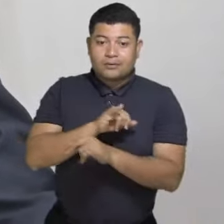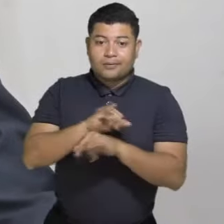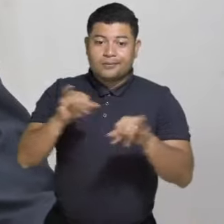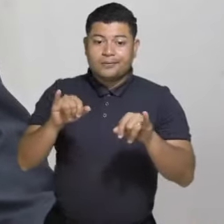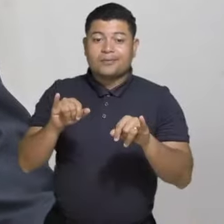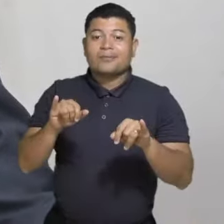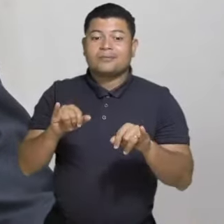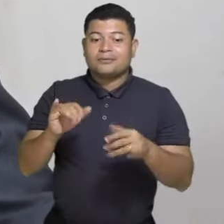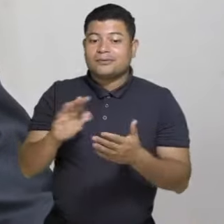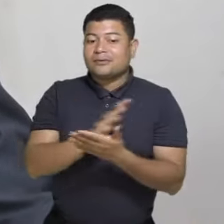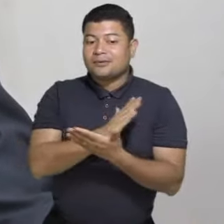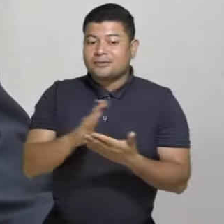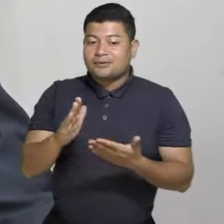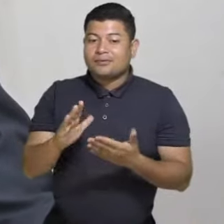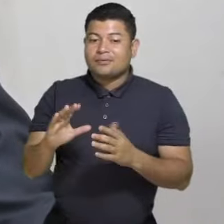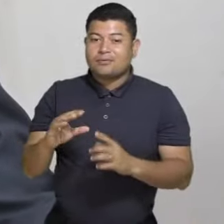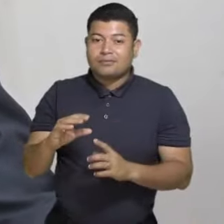algumas observações,